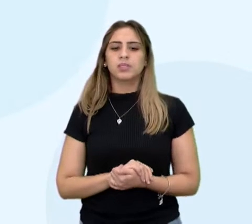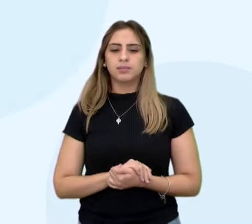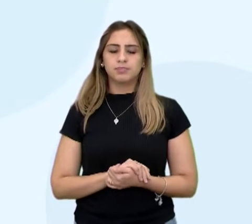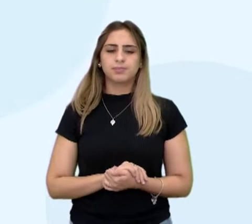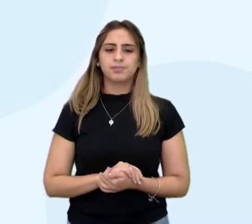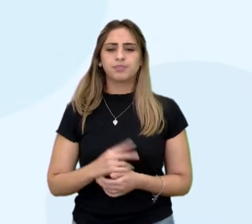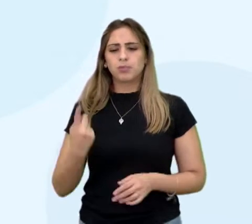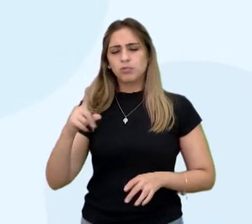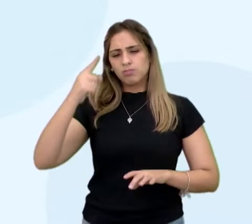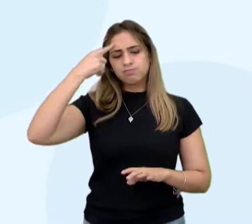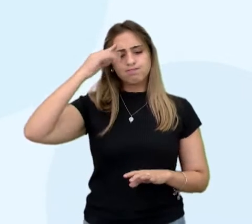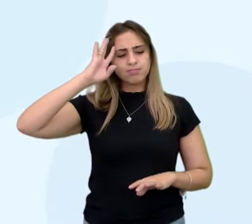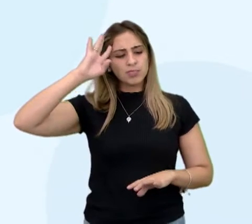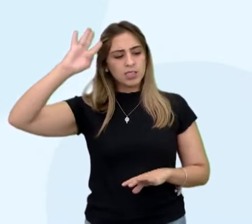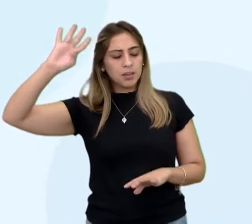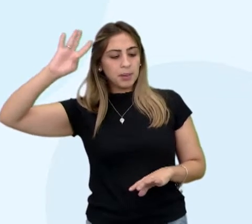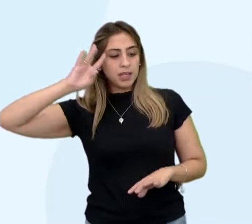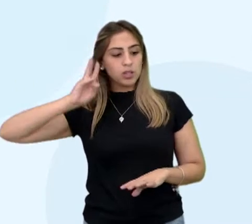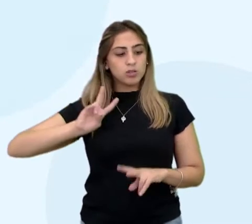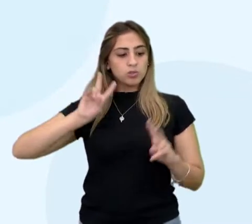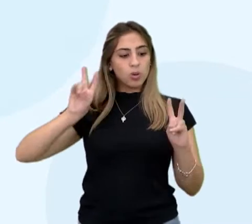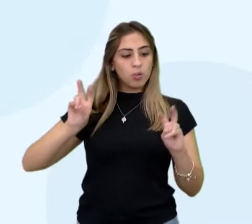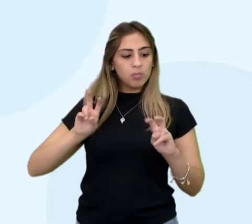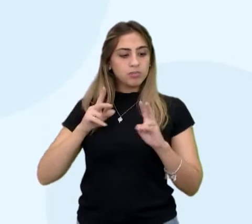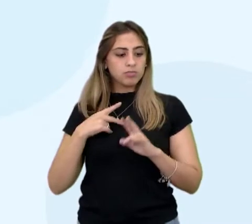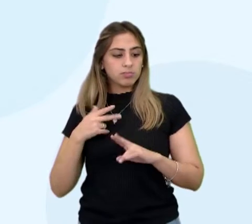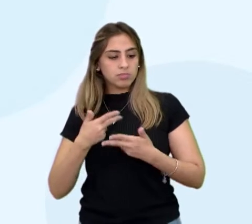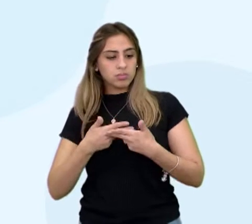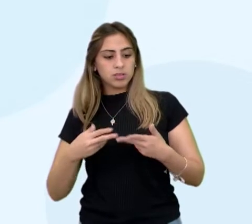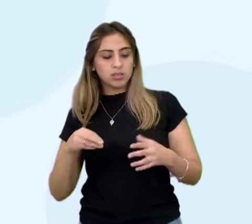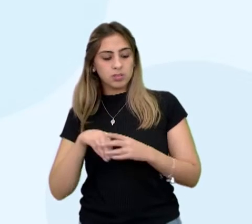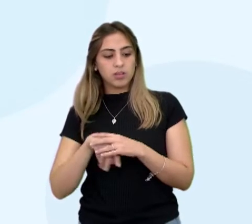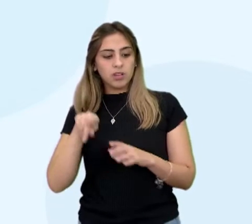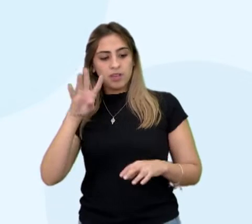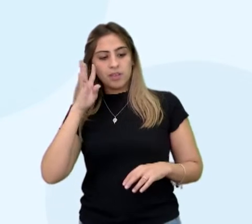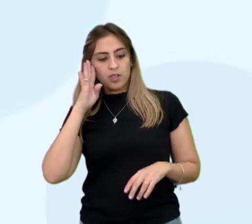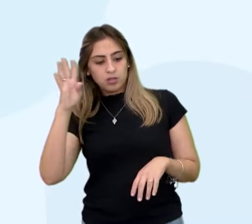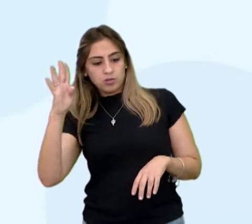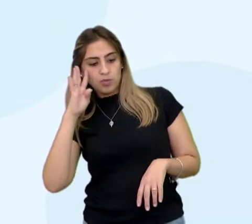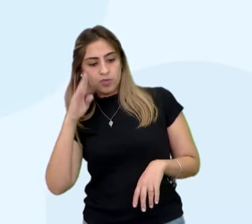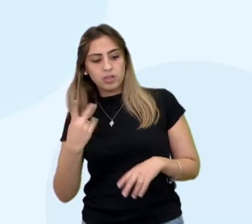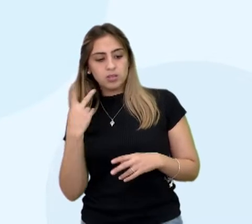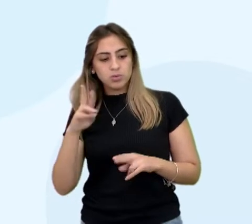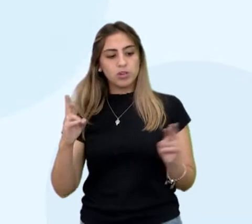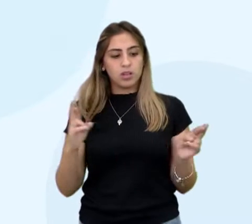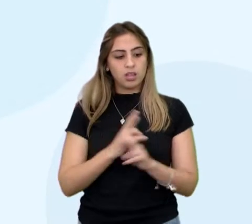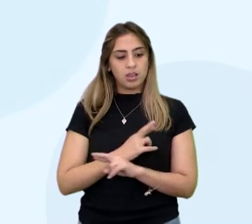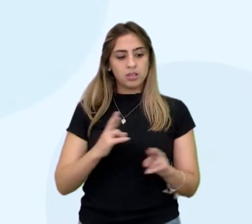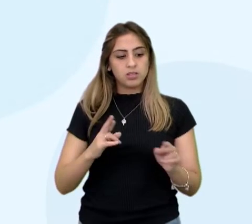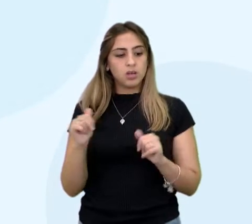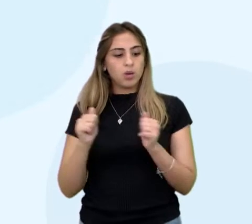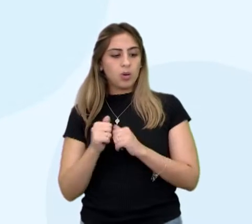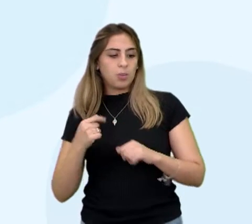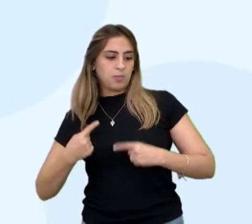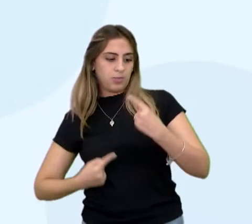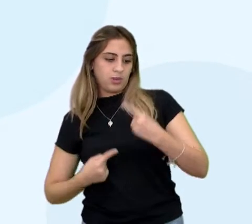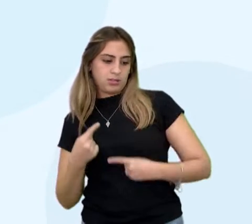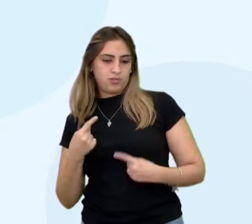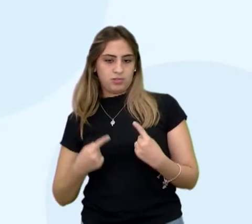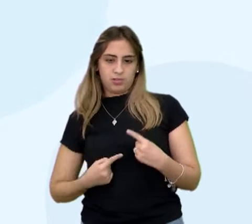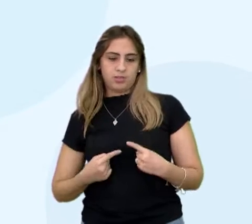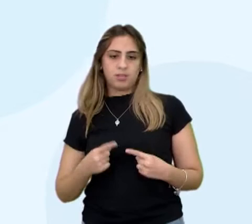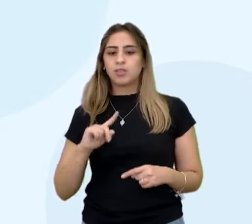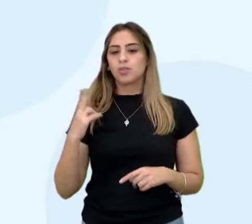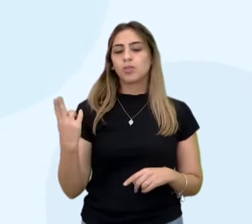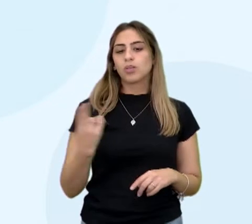seu pensamento sobre as questões inerentes à filosofia e à sua relação com a política.